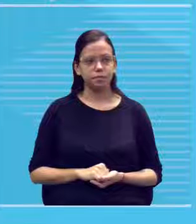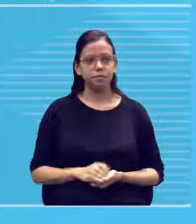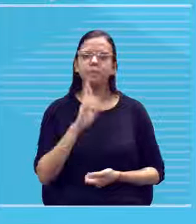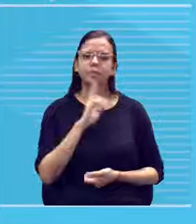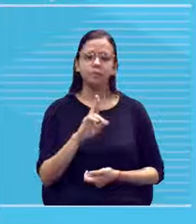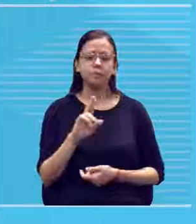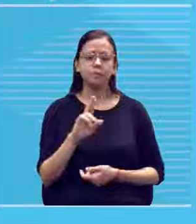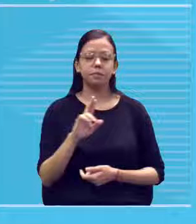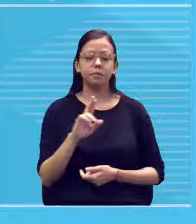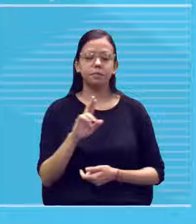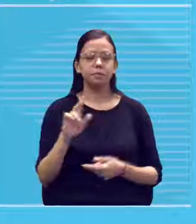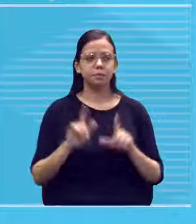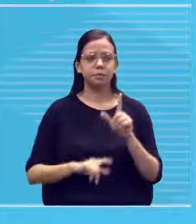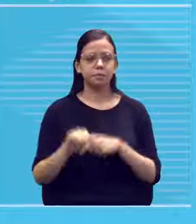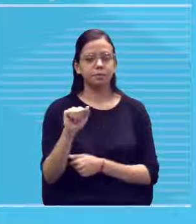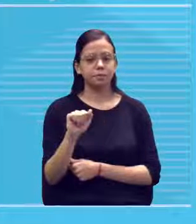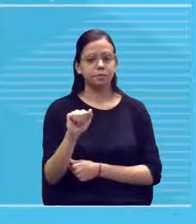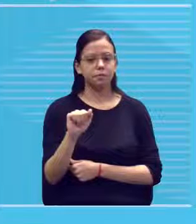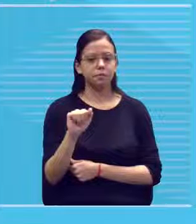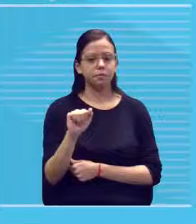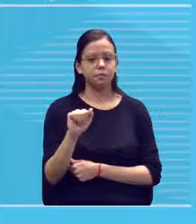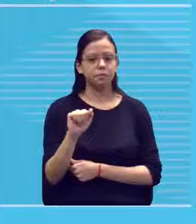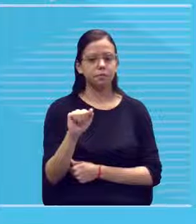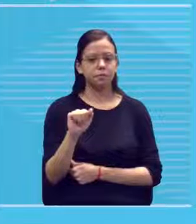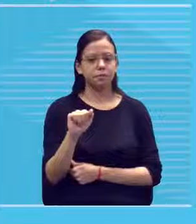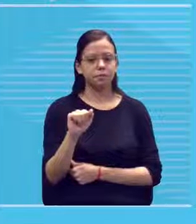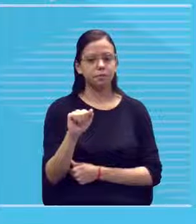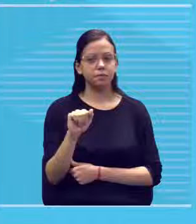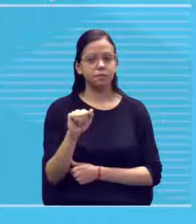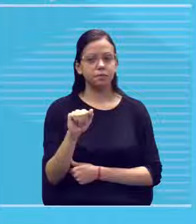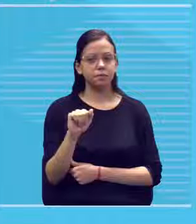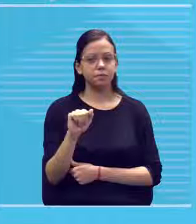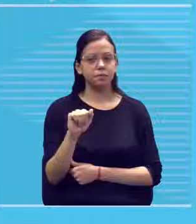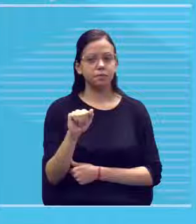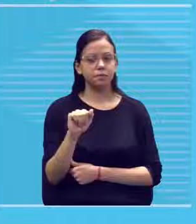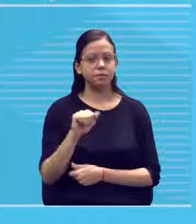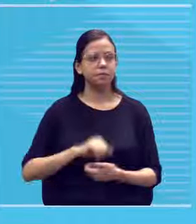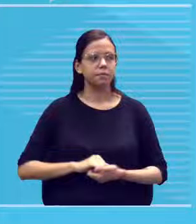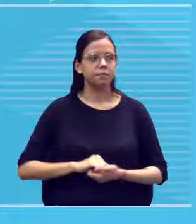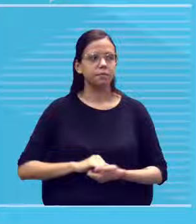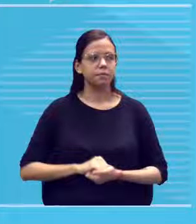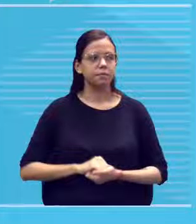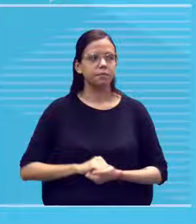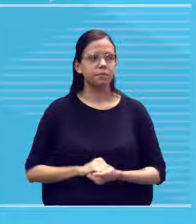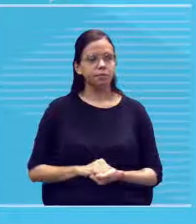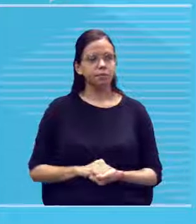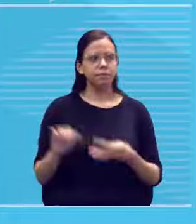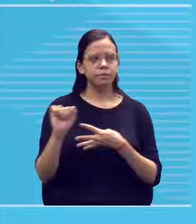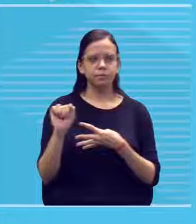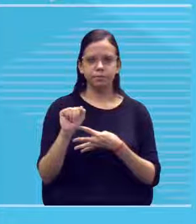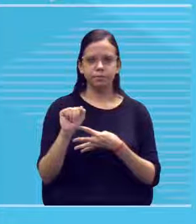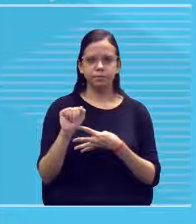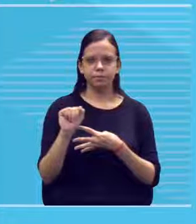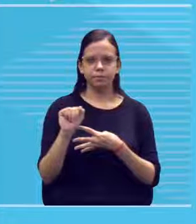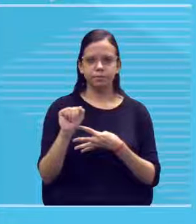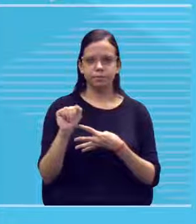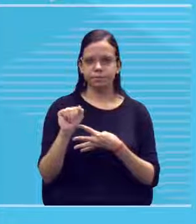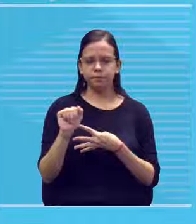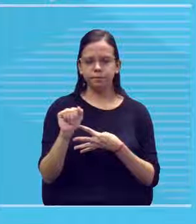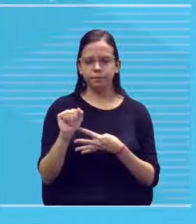avidor ao viu a resposta é letra a Ah tá bom a resposta é letra